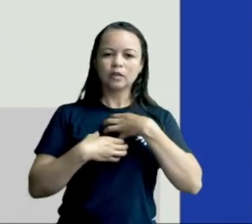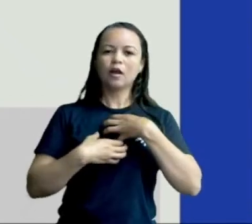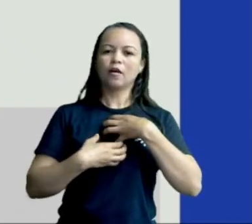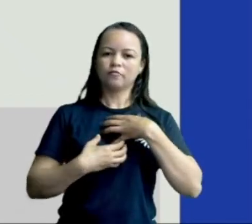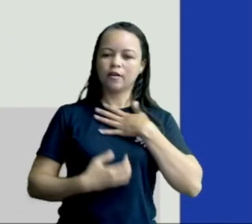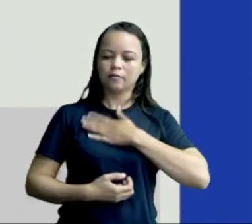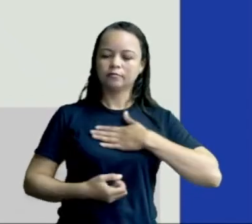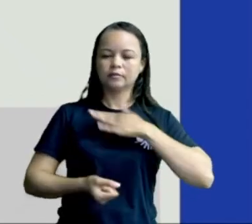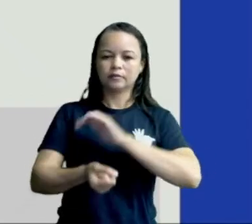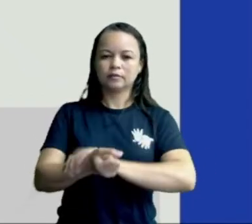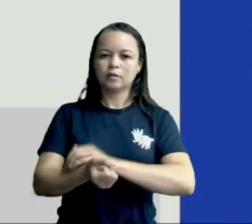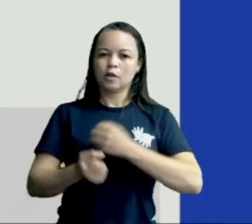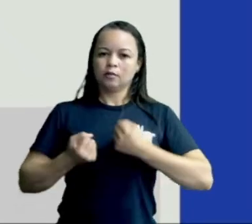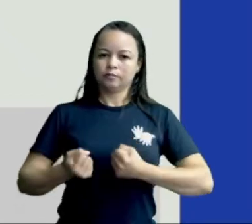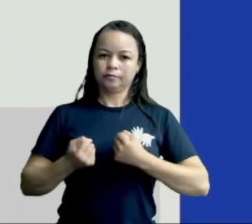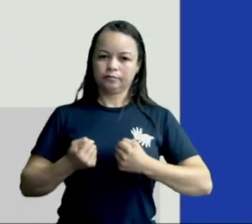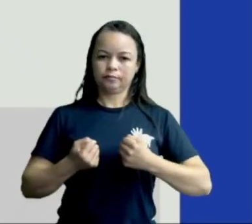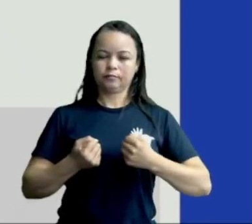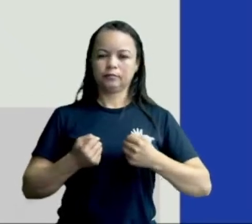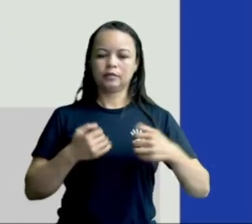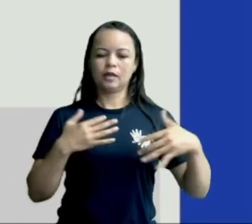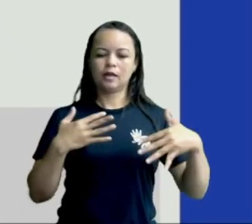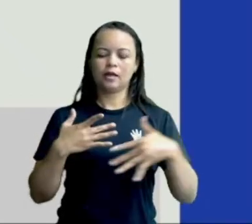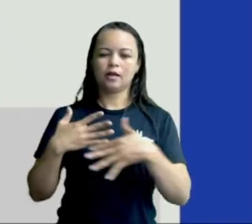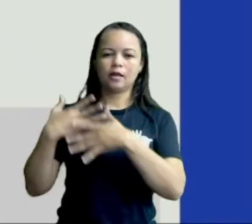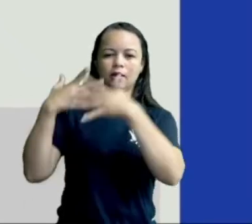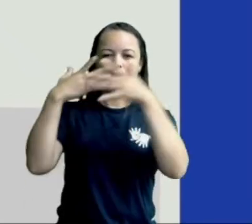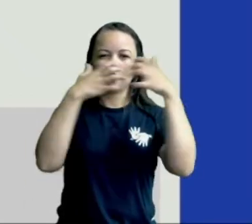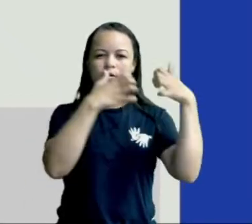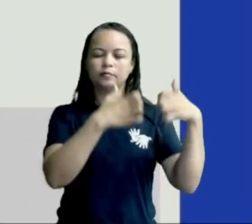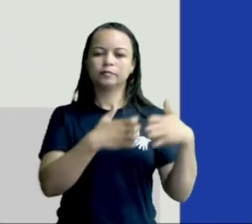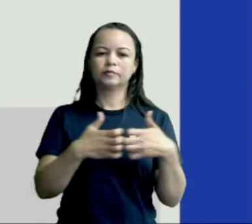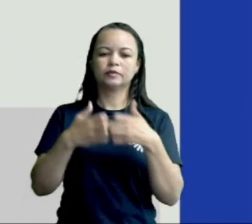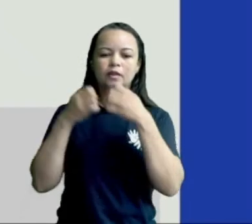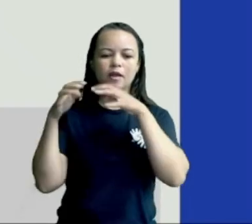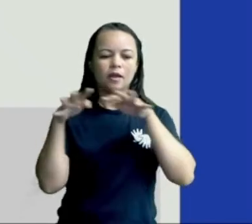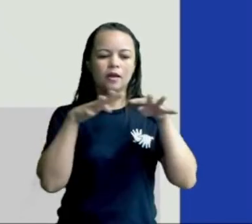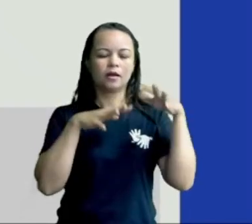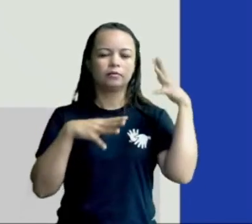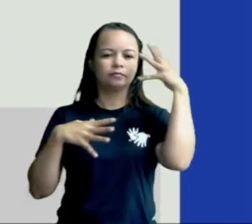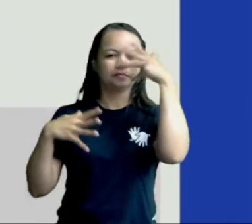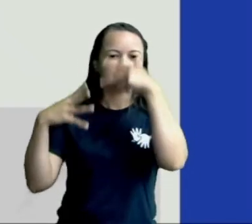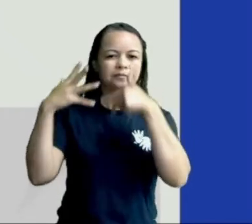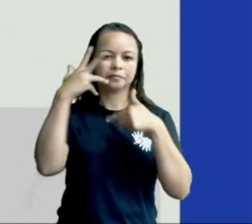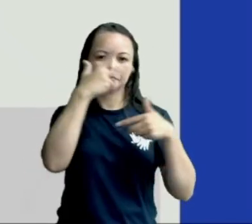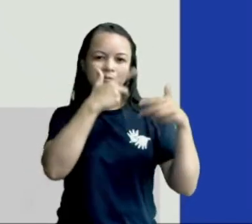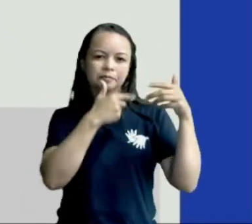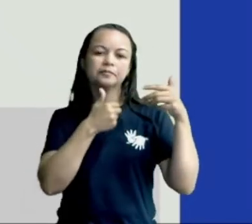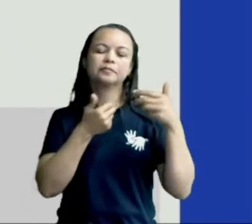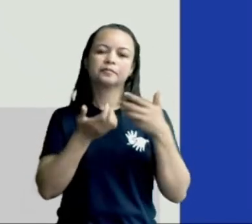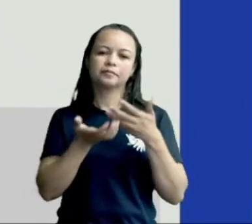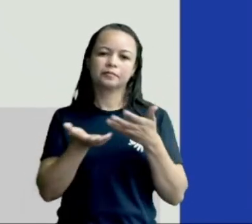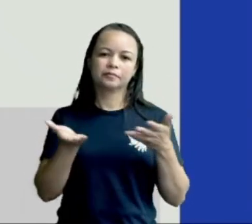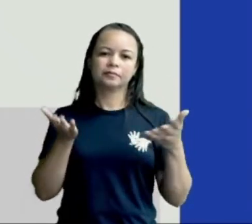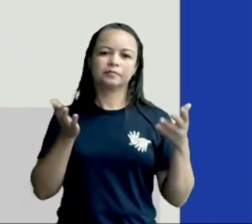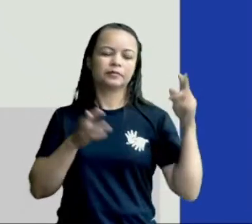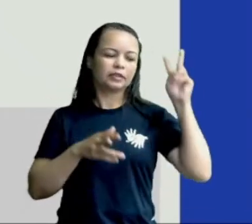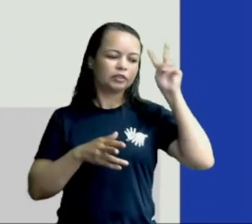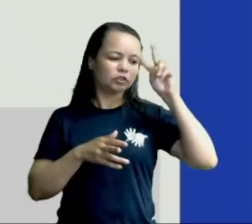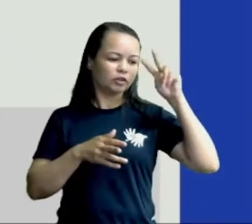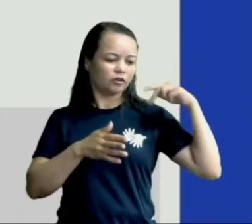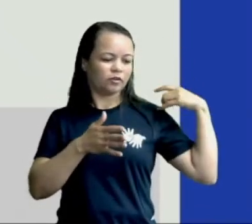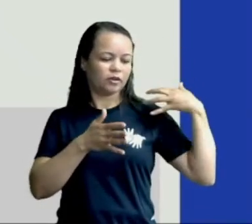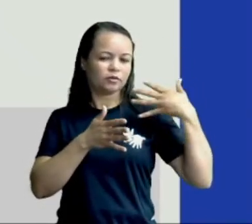novo. Entre as tuas irmãs de maior glória, apareces risonha e sobranceira, escrevendo